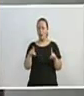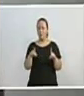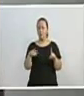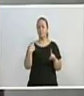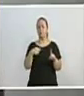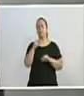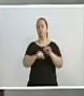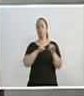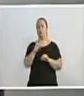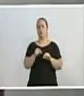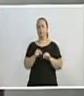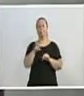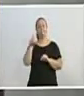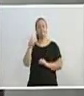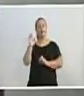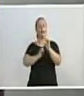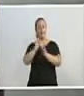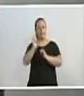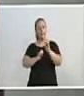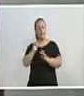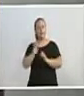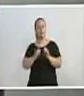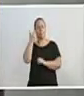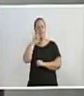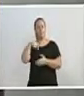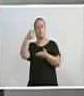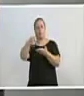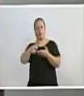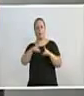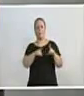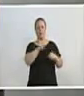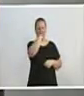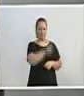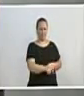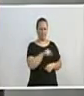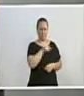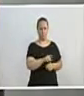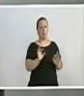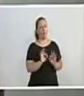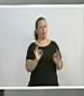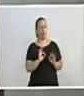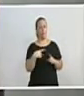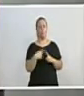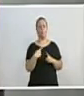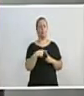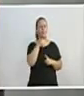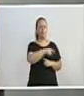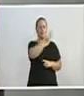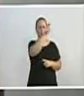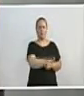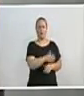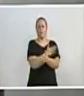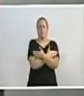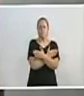empresa de ônibus. Agora, o que eu quero é arranjar uma saída para que o desempregado, para quem ganha um salário mínimo, para